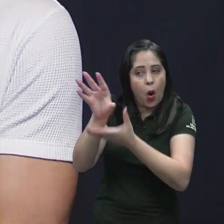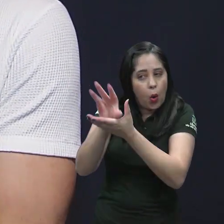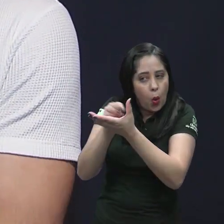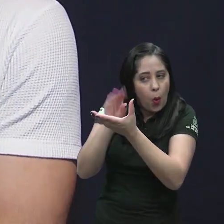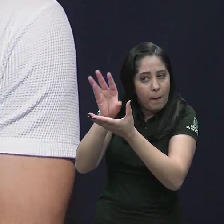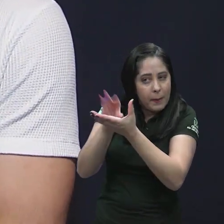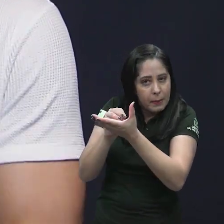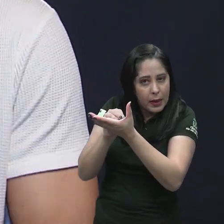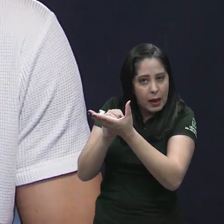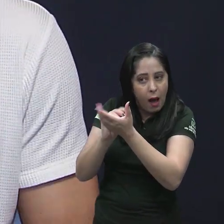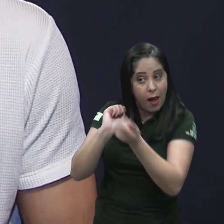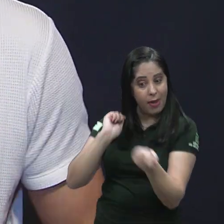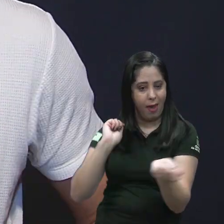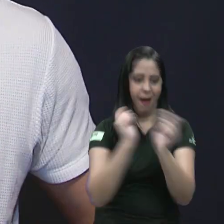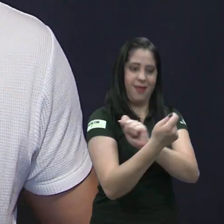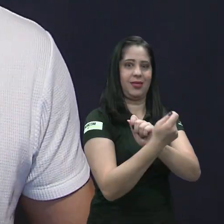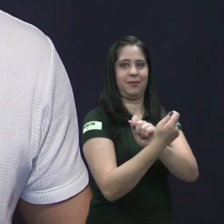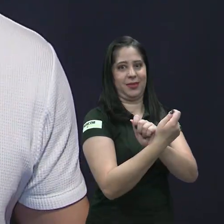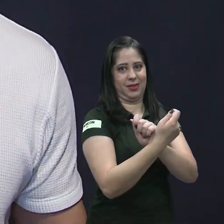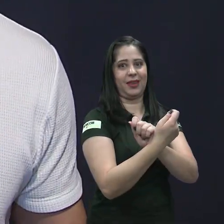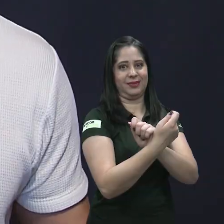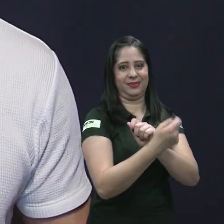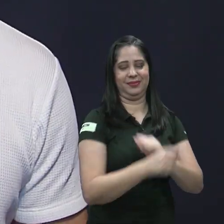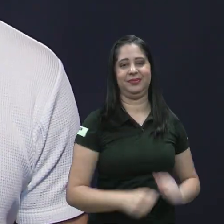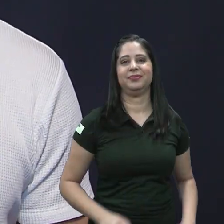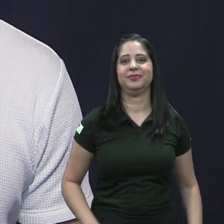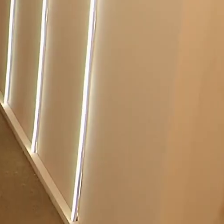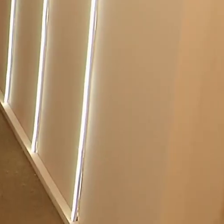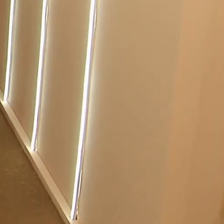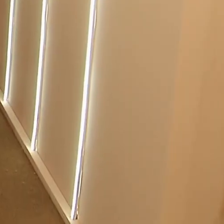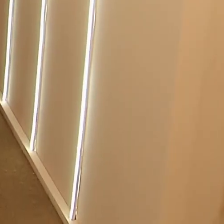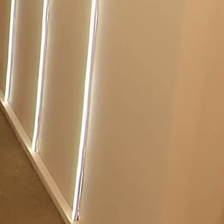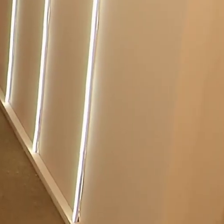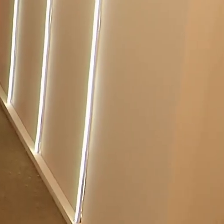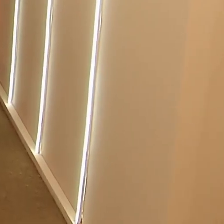que já funciona do que você tentar ser super inovador no começo.